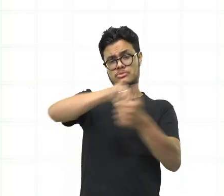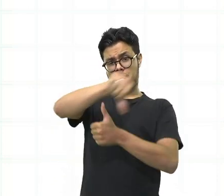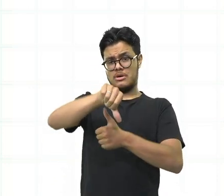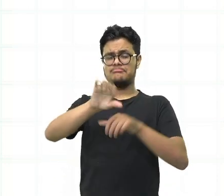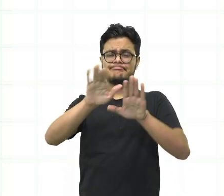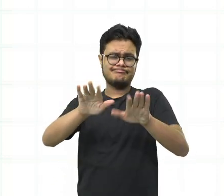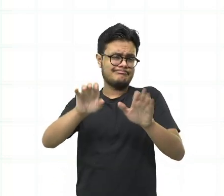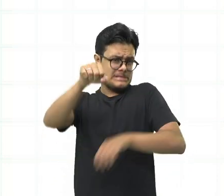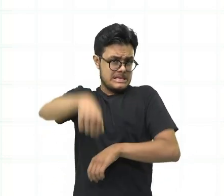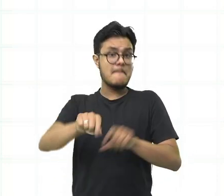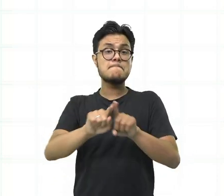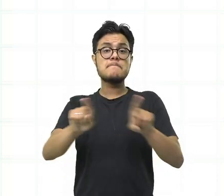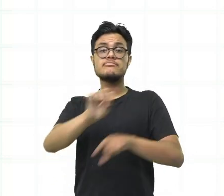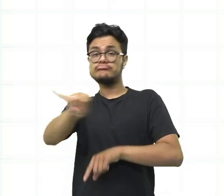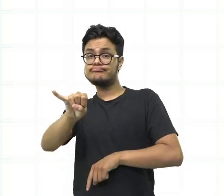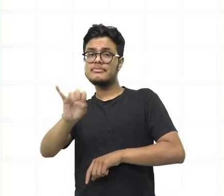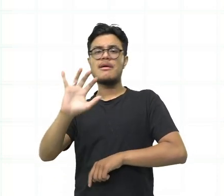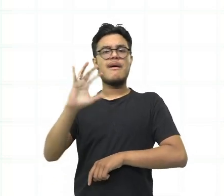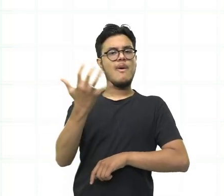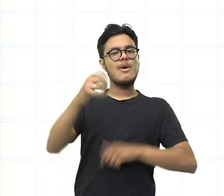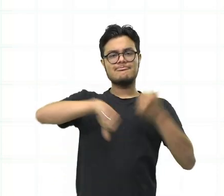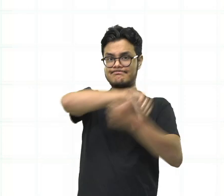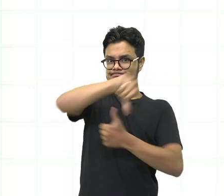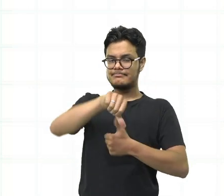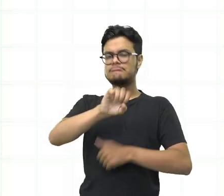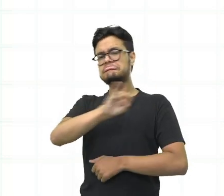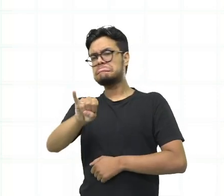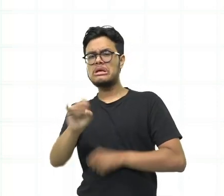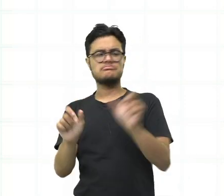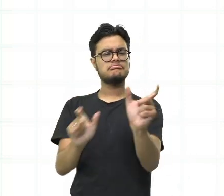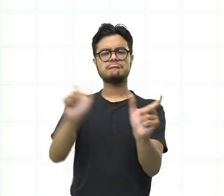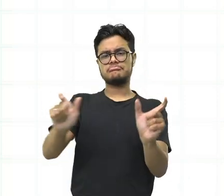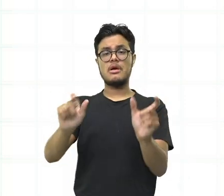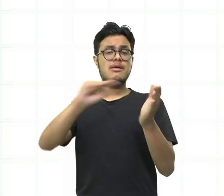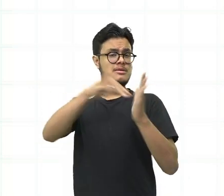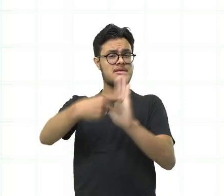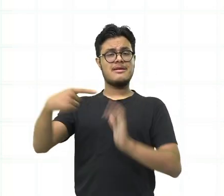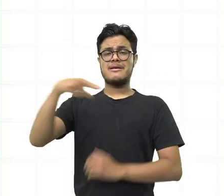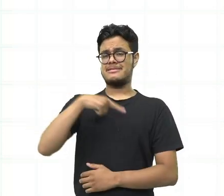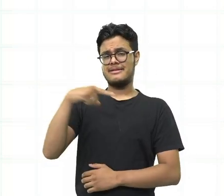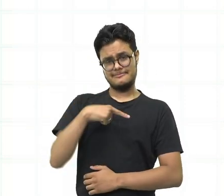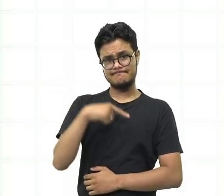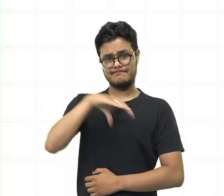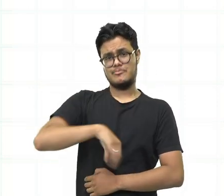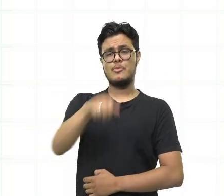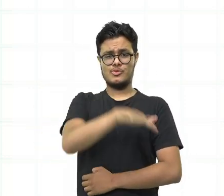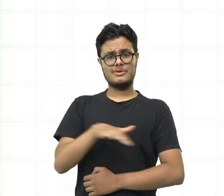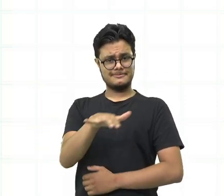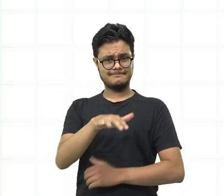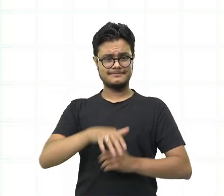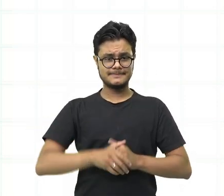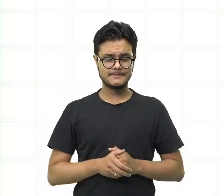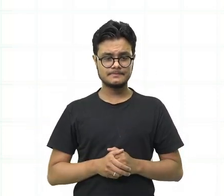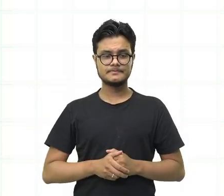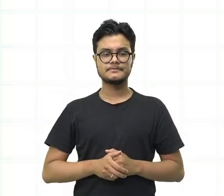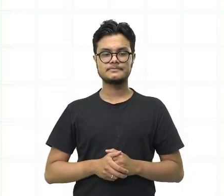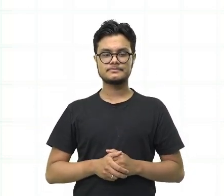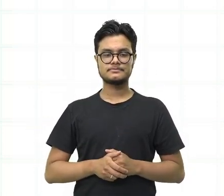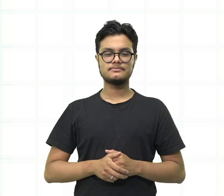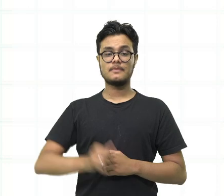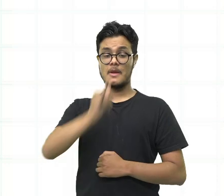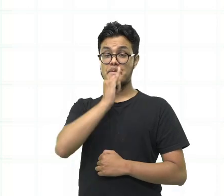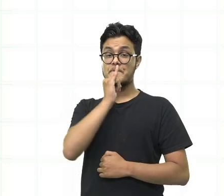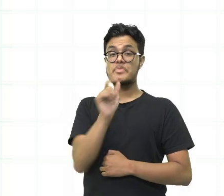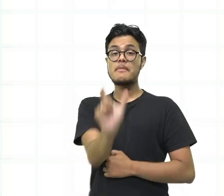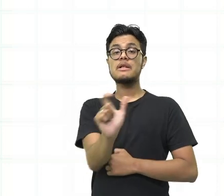mas mesmo sofrendo essa alteração, o que ficar vai carregar um significado dentro da língua portuguesa. A nossa palavra aqui, ó,